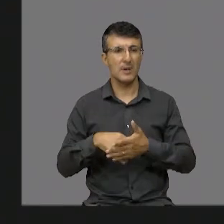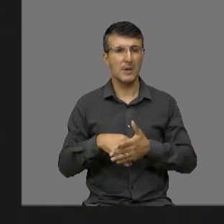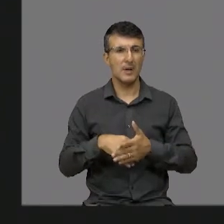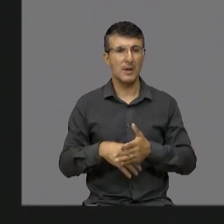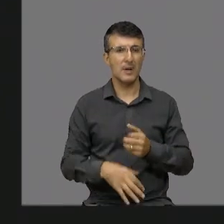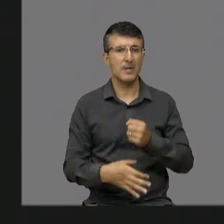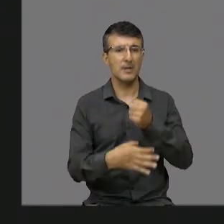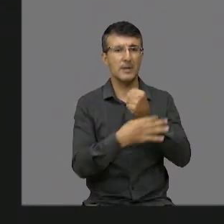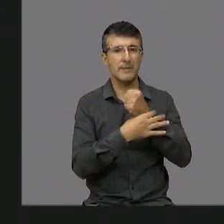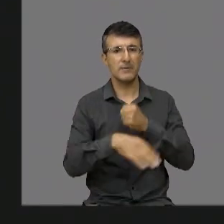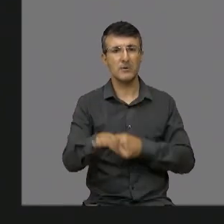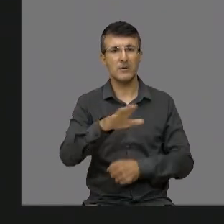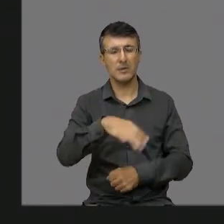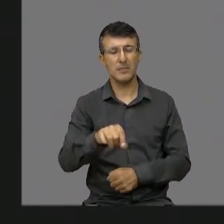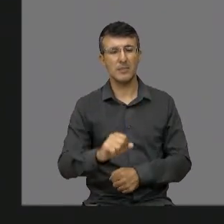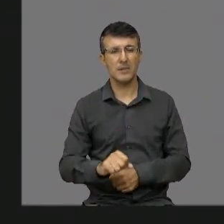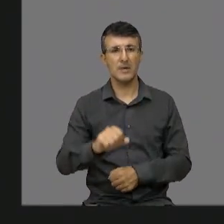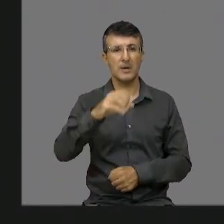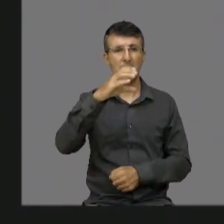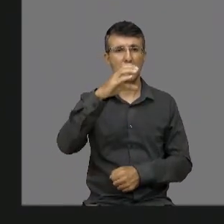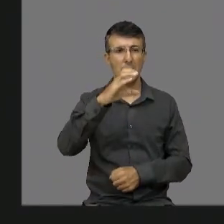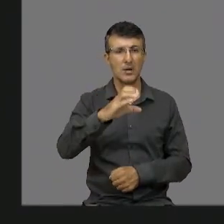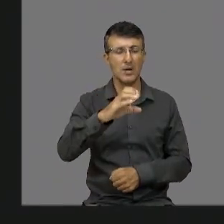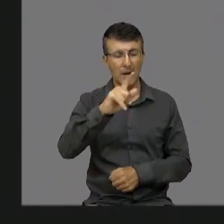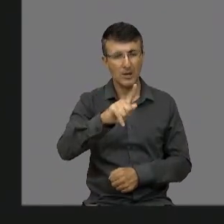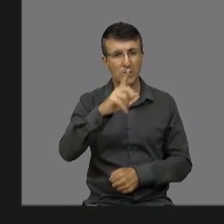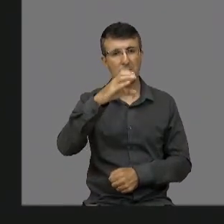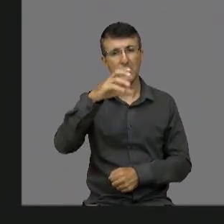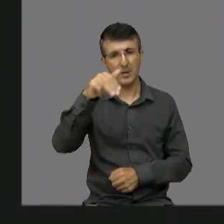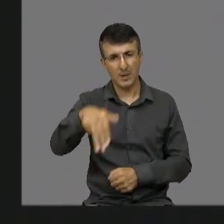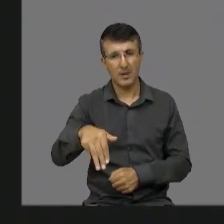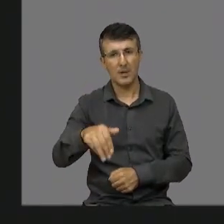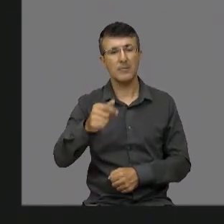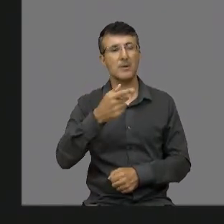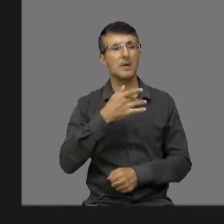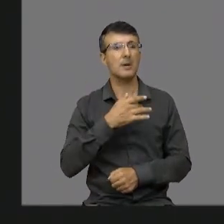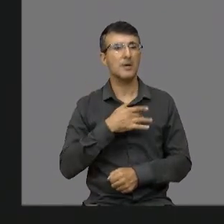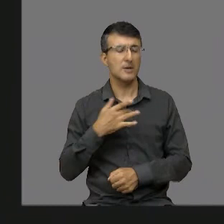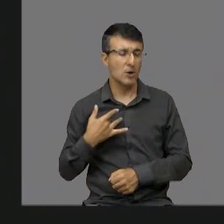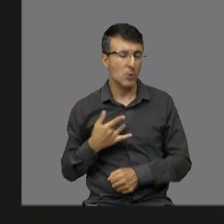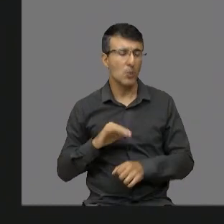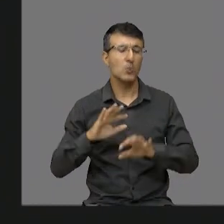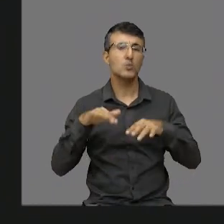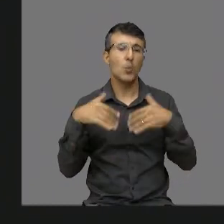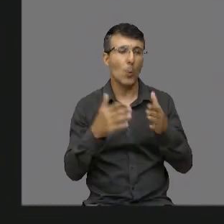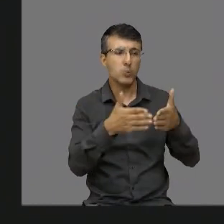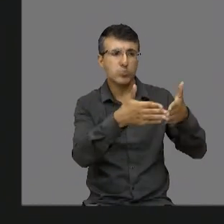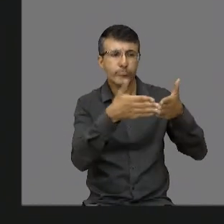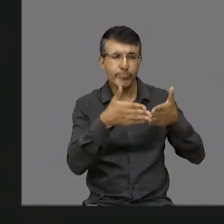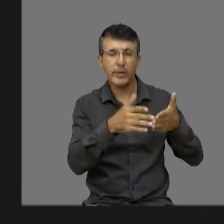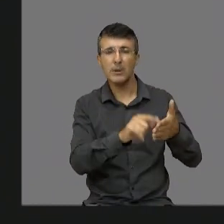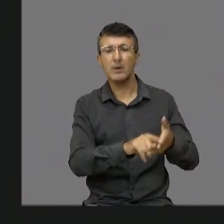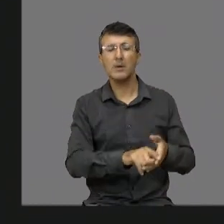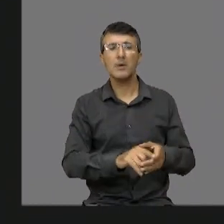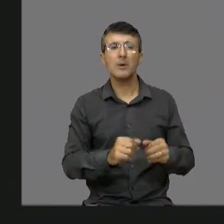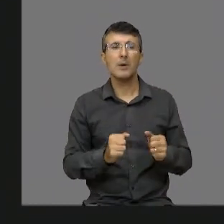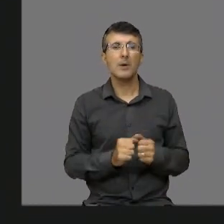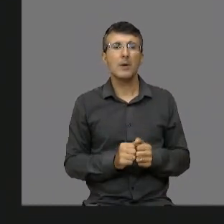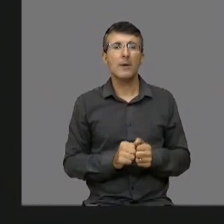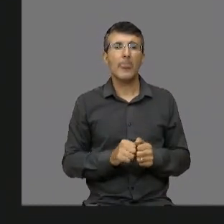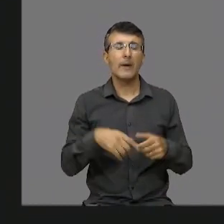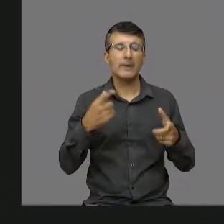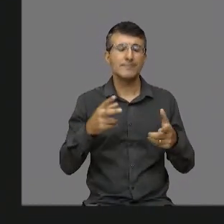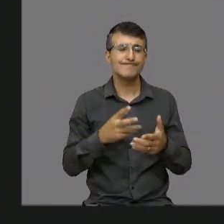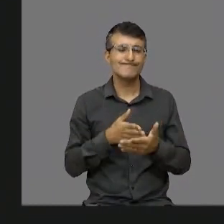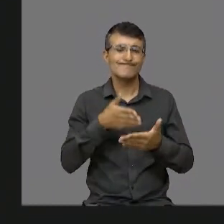Conselho, da Guarda Municipal, da Saúde, quando é solicitado. Então, vale a pena a gente insistir nessa parte, nessa pauta,